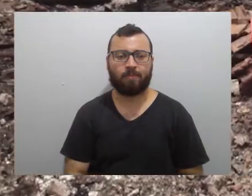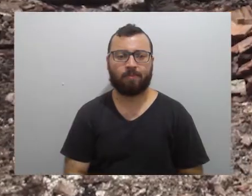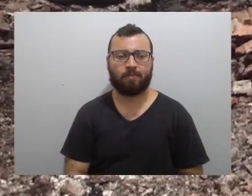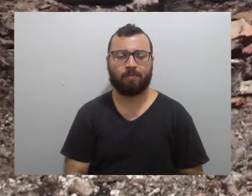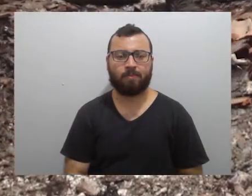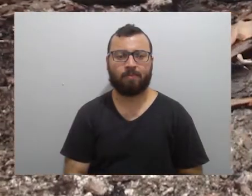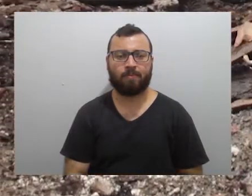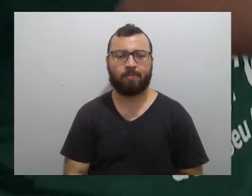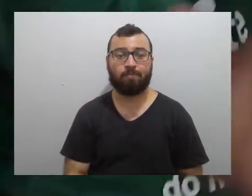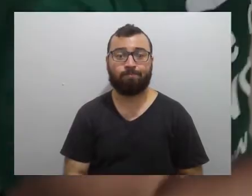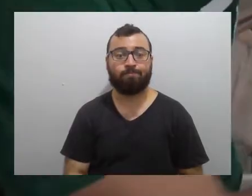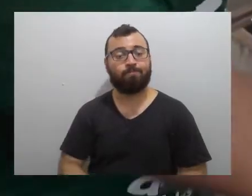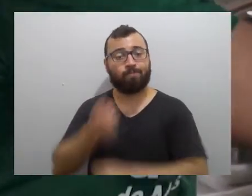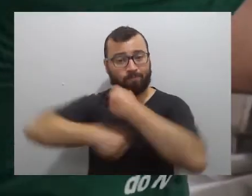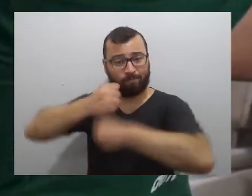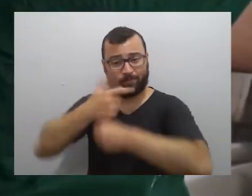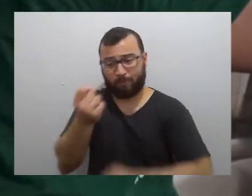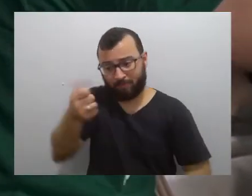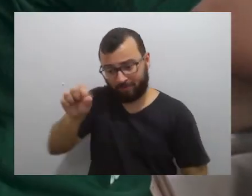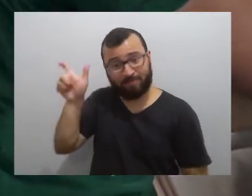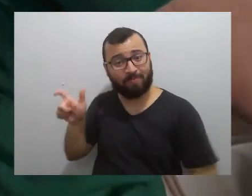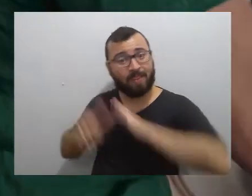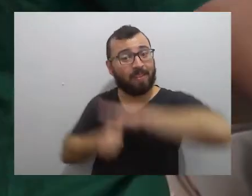Acordo para a Reconstrução do Museu Nacional.